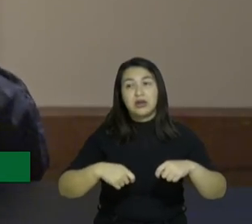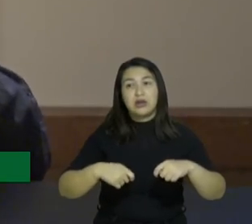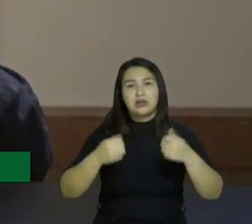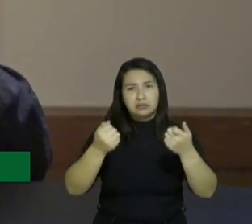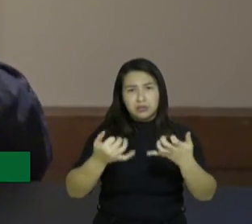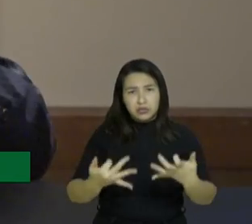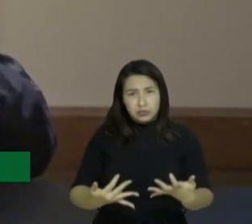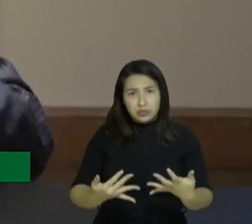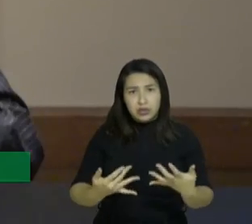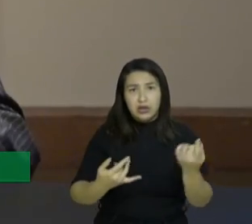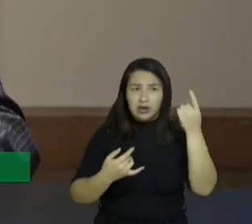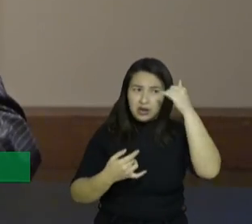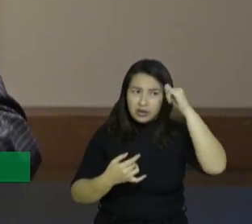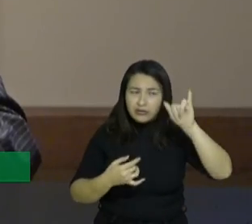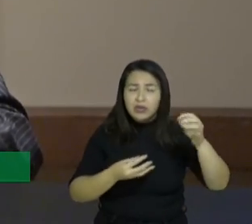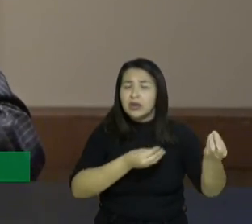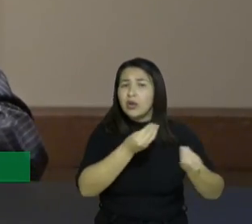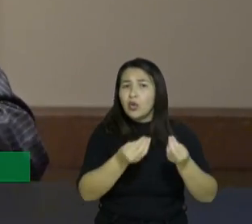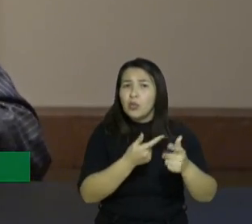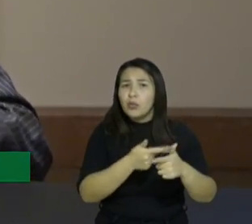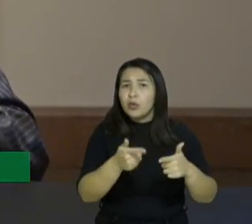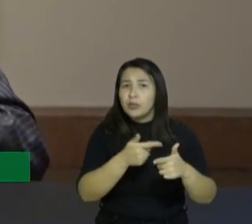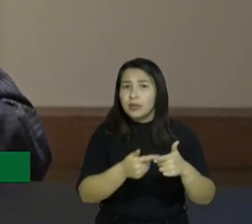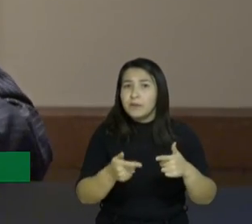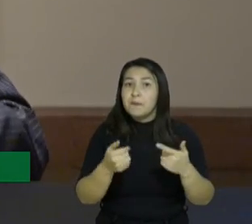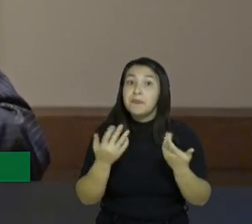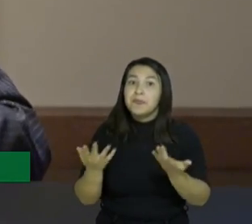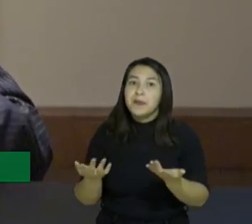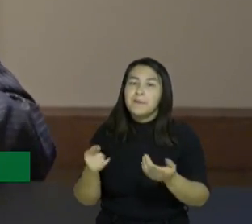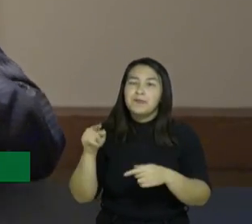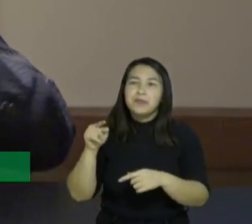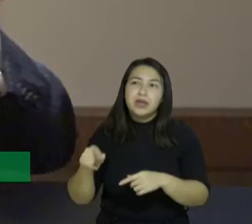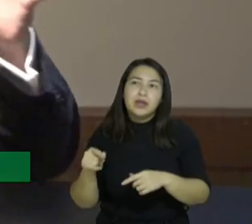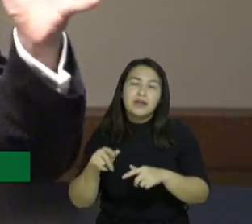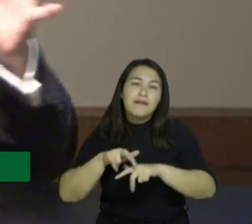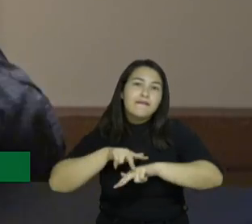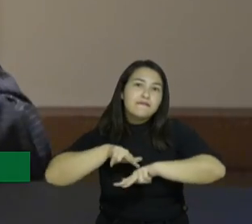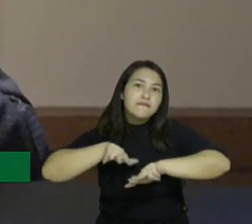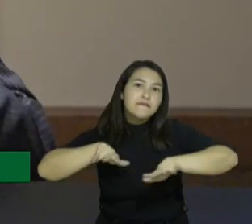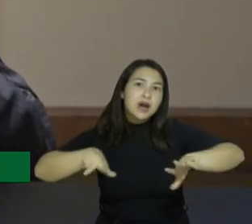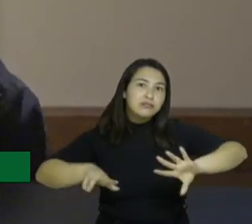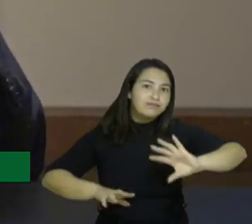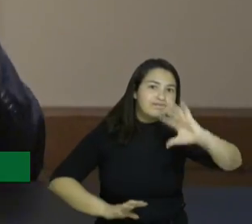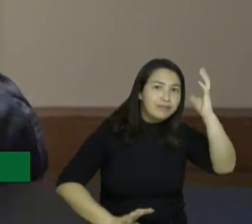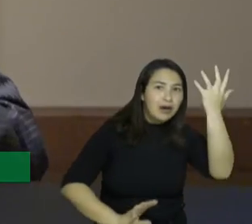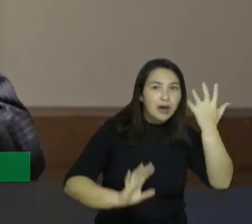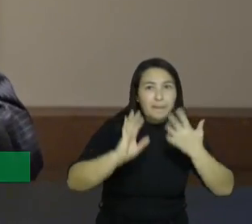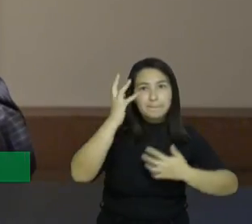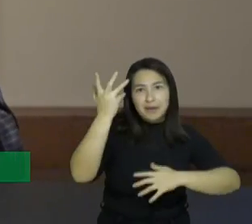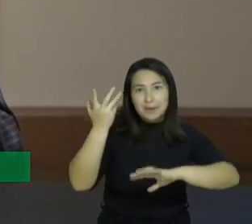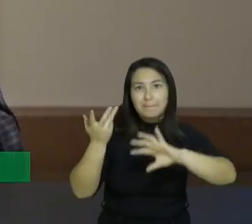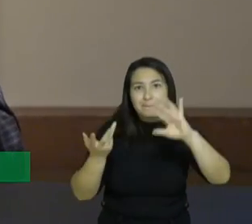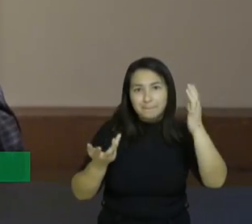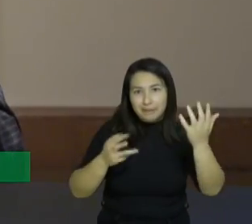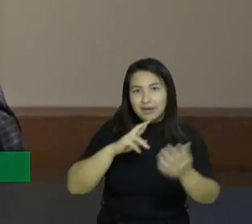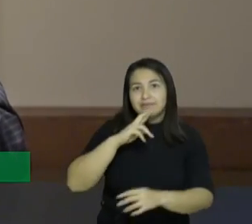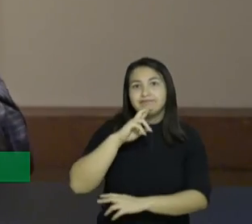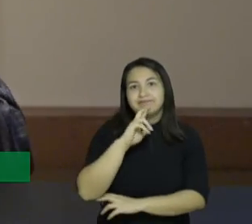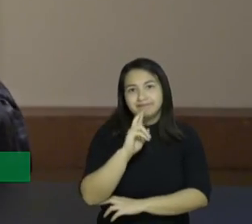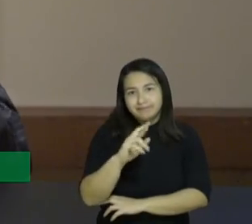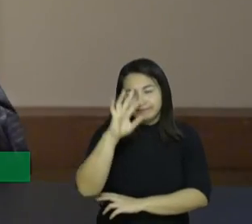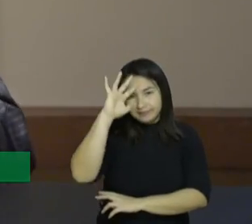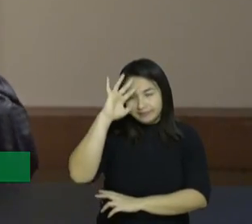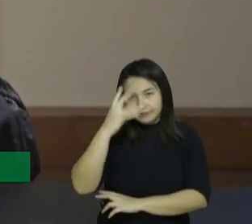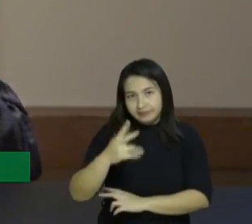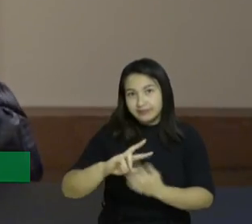eh entrando eh nesse chamado Side letter nesse Body tudo isso né e eh é resultado dessa